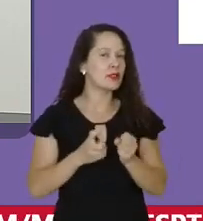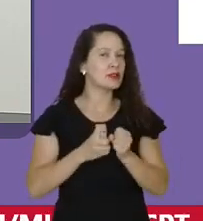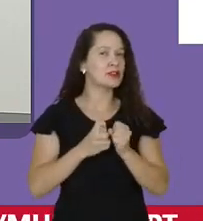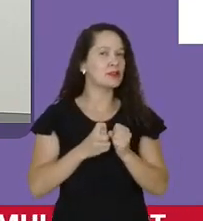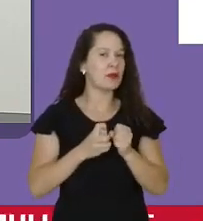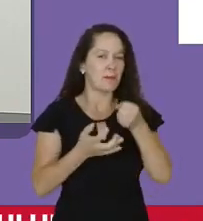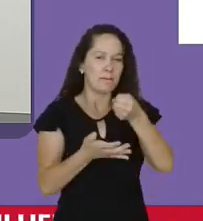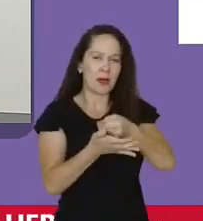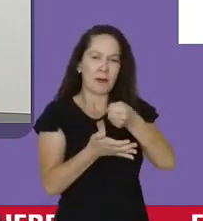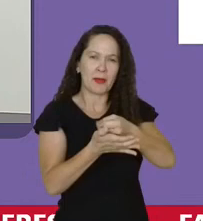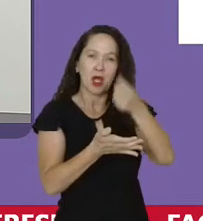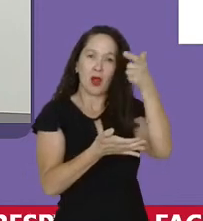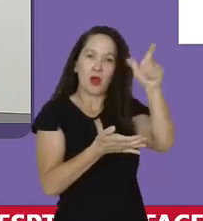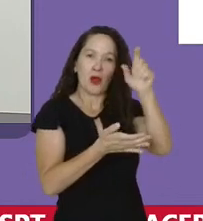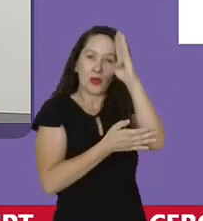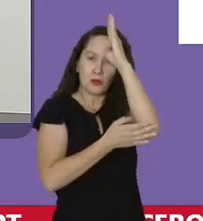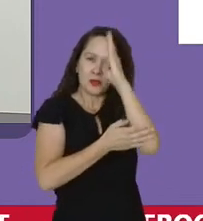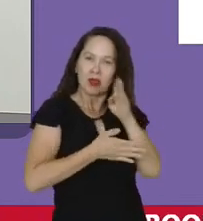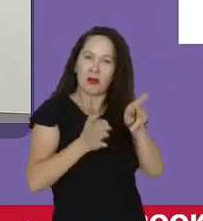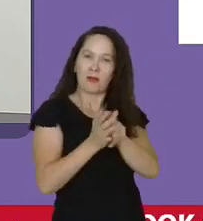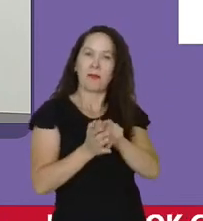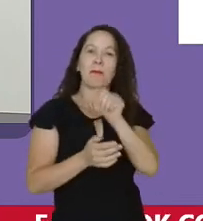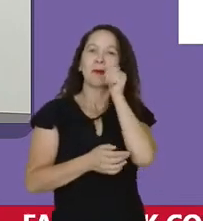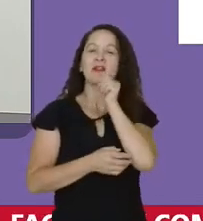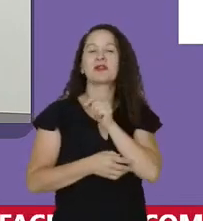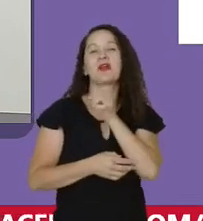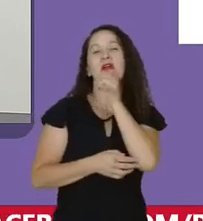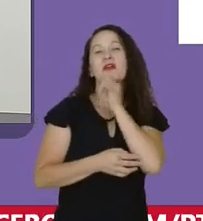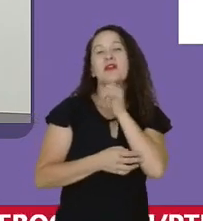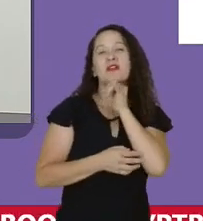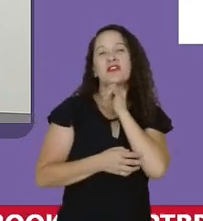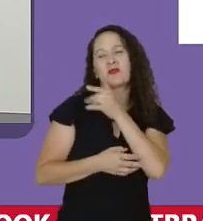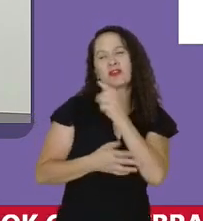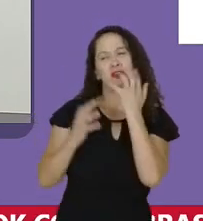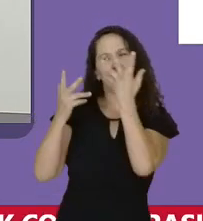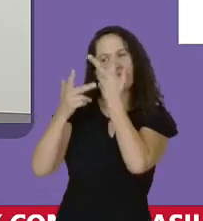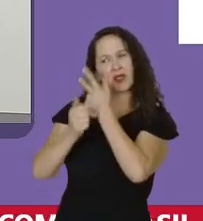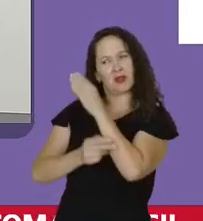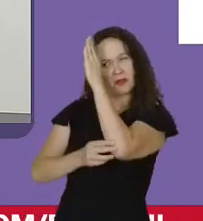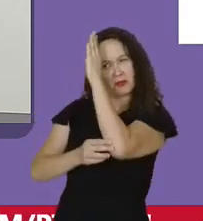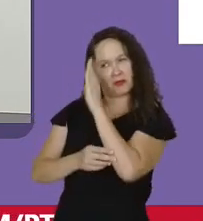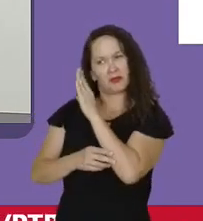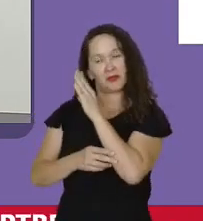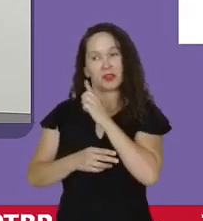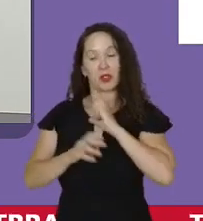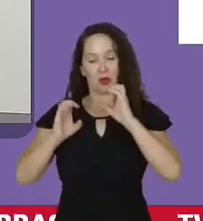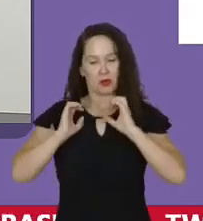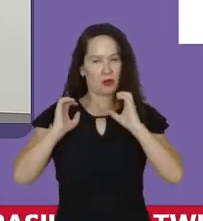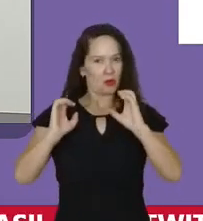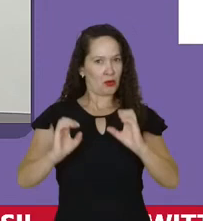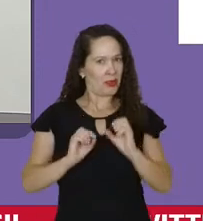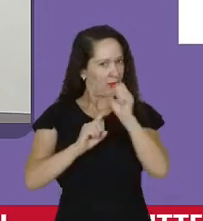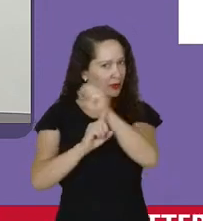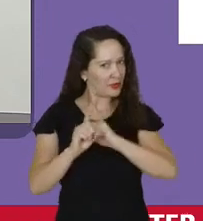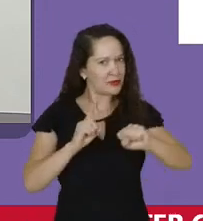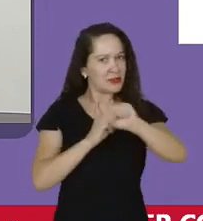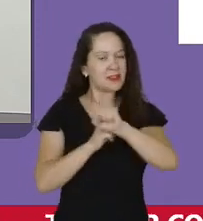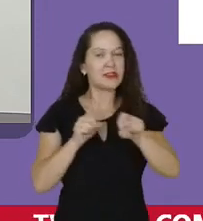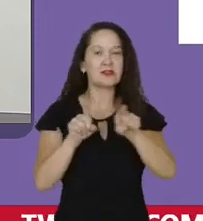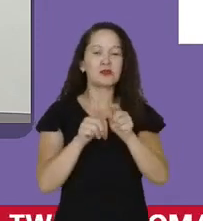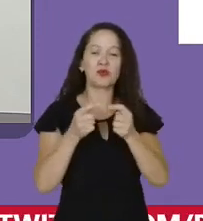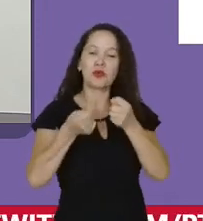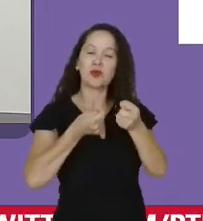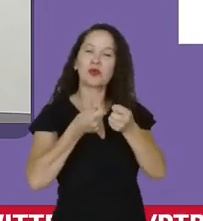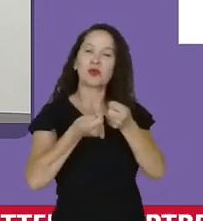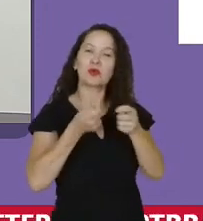a imposição de outros padrões às mulheres, os padrões de beleza, a questão do comportamento social, o